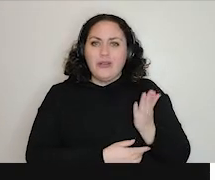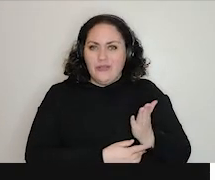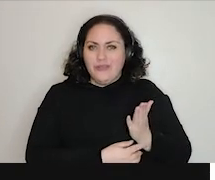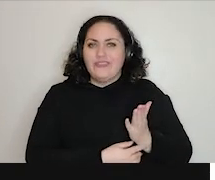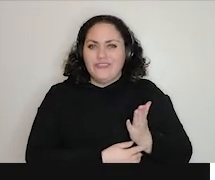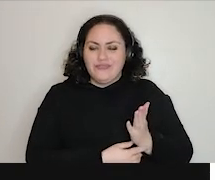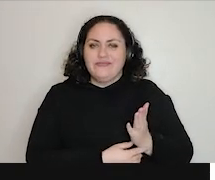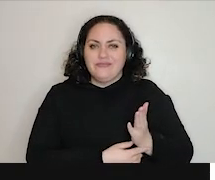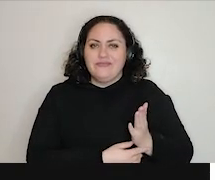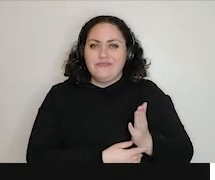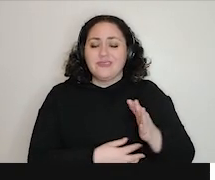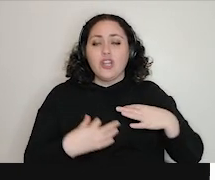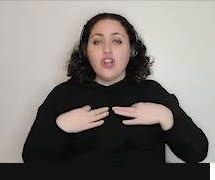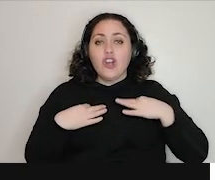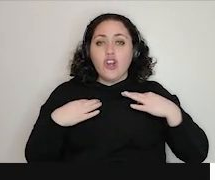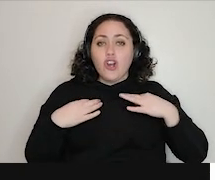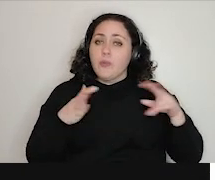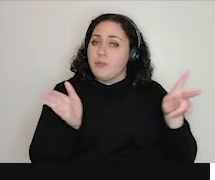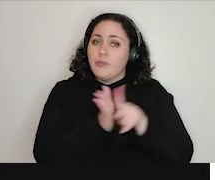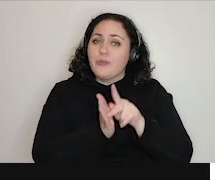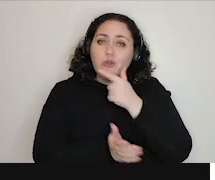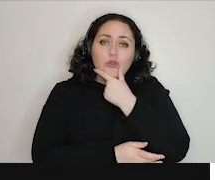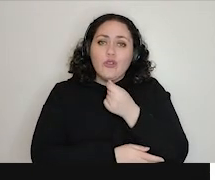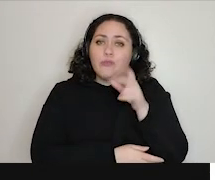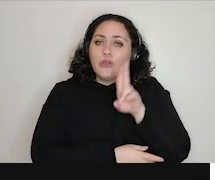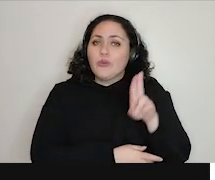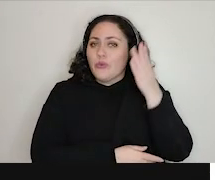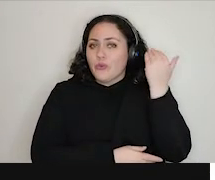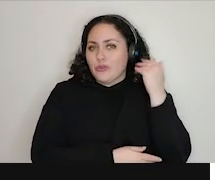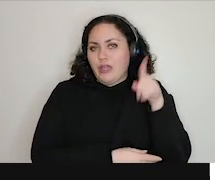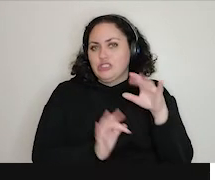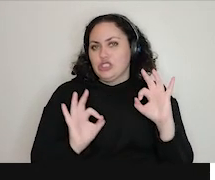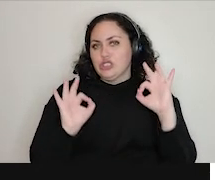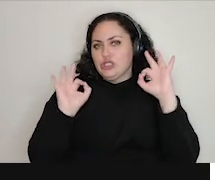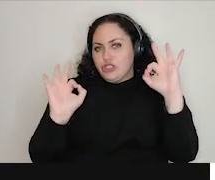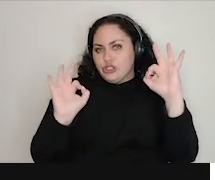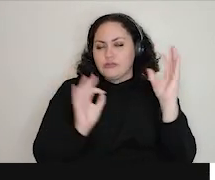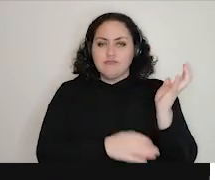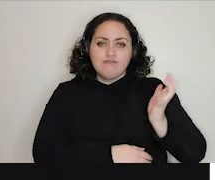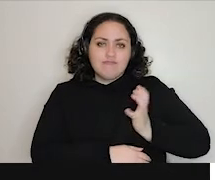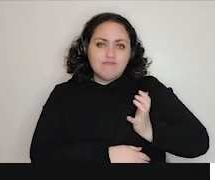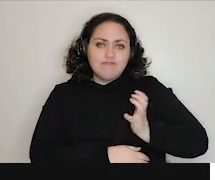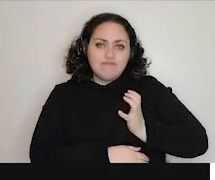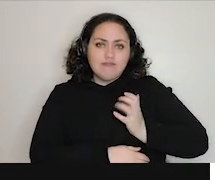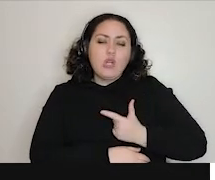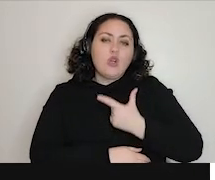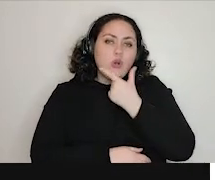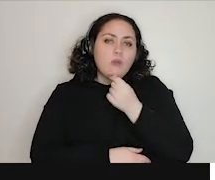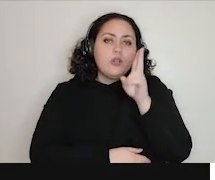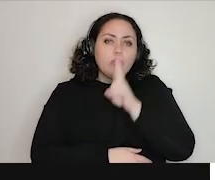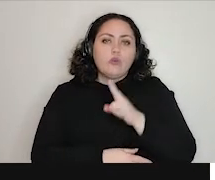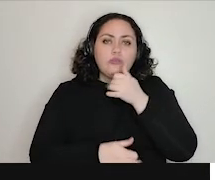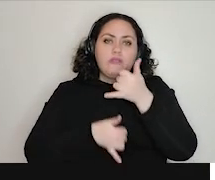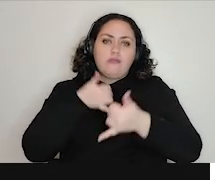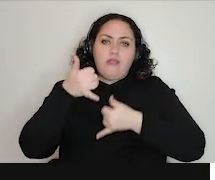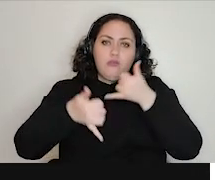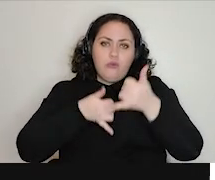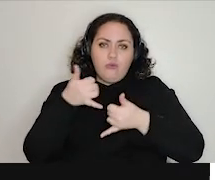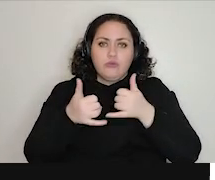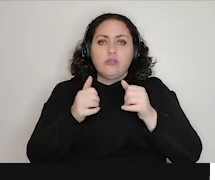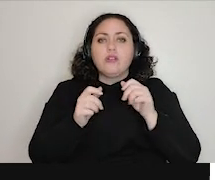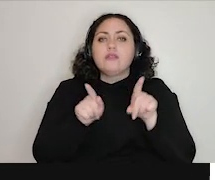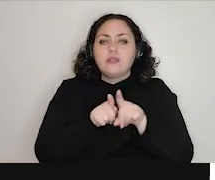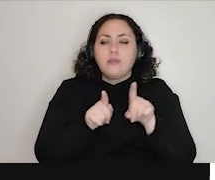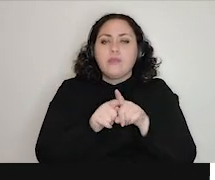esse, né? A ponto de que era de vestimenta masculina e chique e nobre, o homem